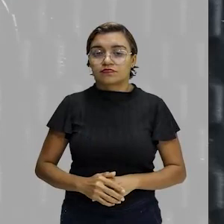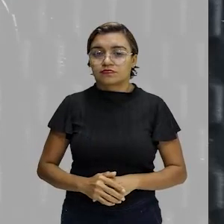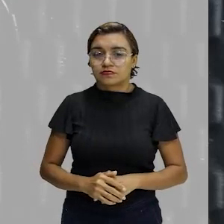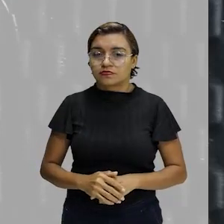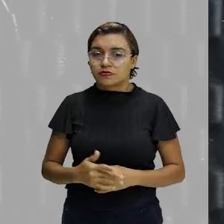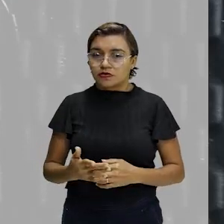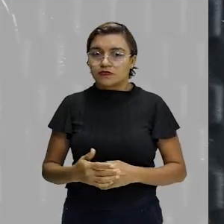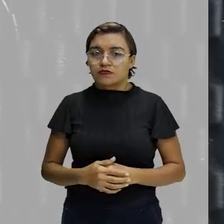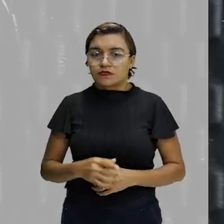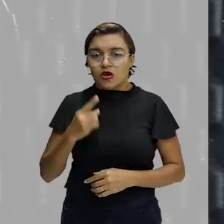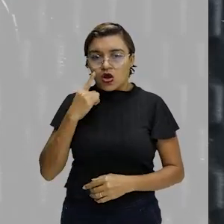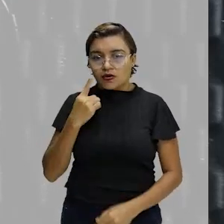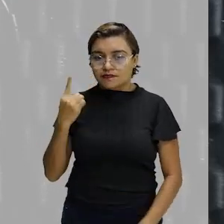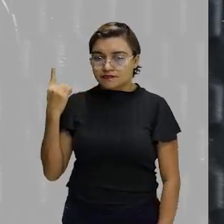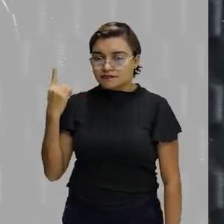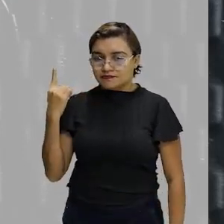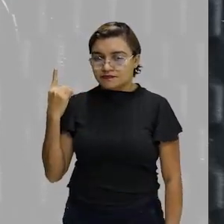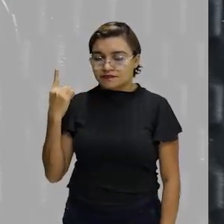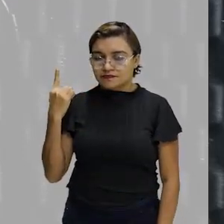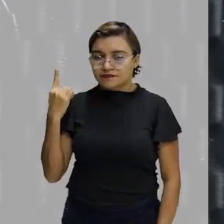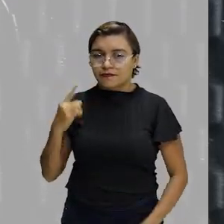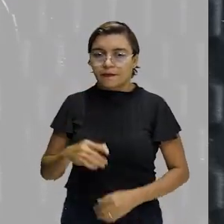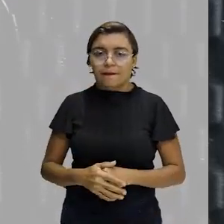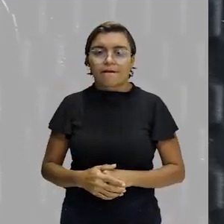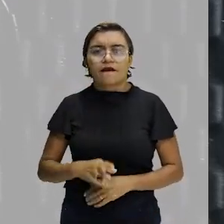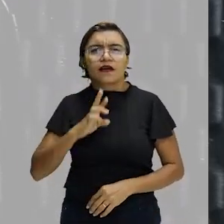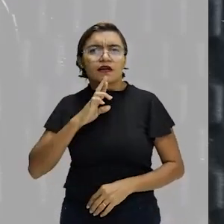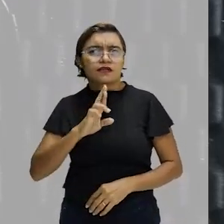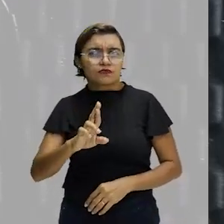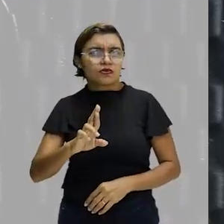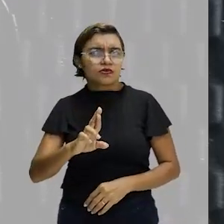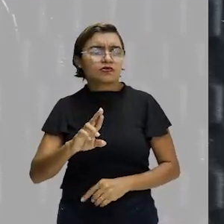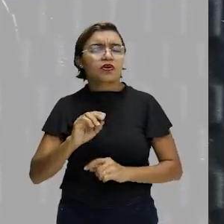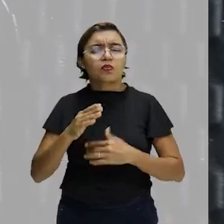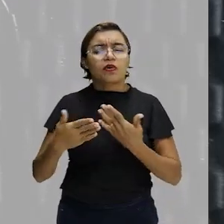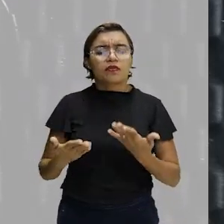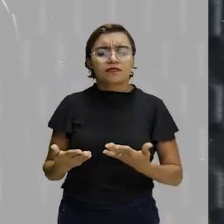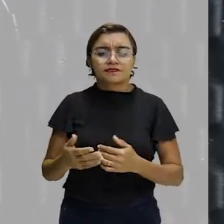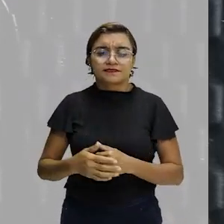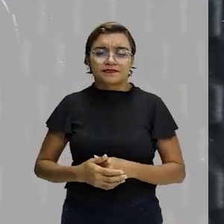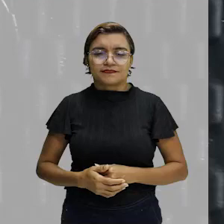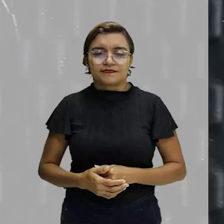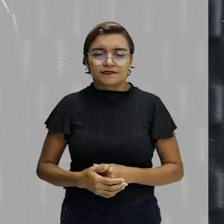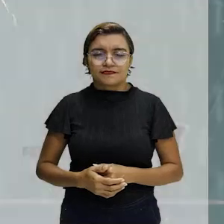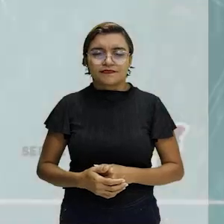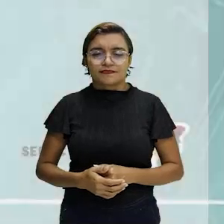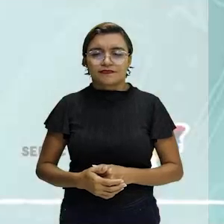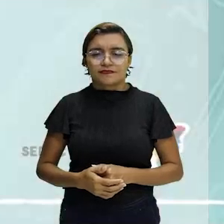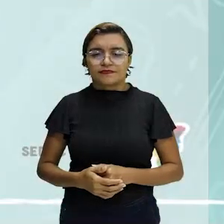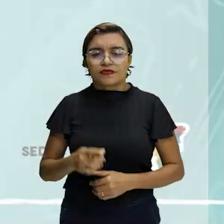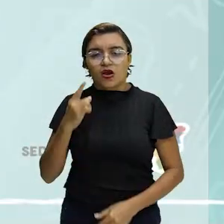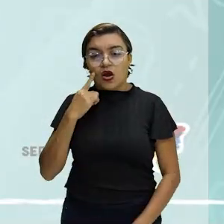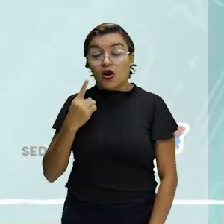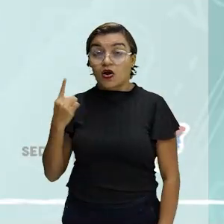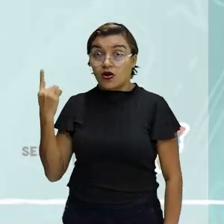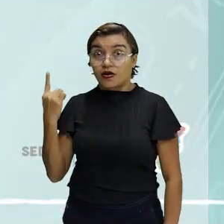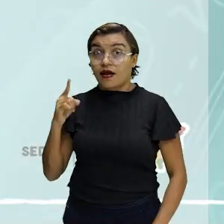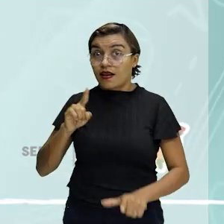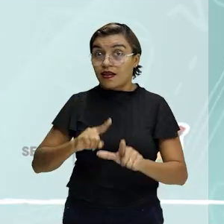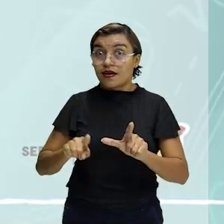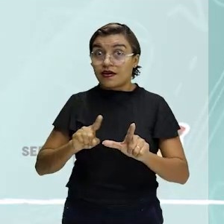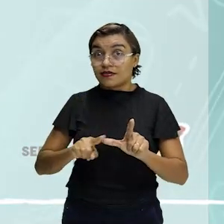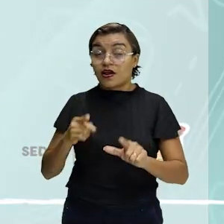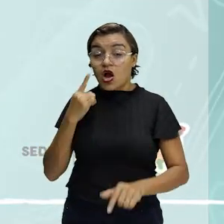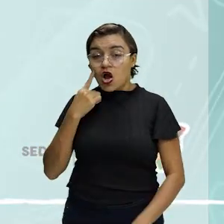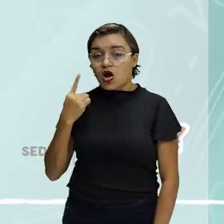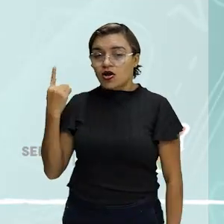0,3, portanto, menos 0,3. E o resultado dessa divisão? Bom, o resultado dessa divisão ficou positivo, né? Divisão de